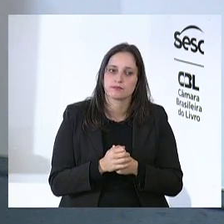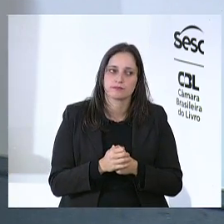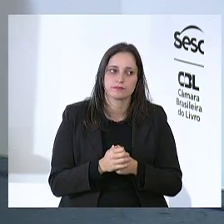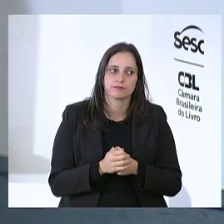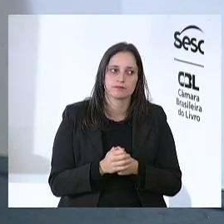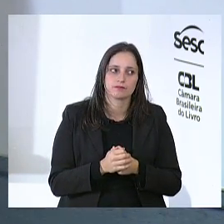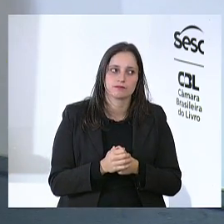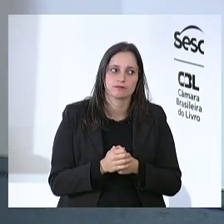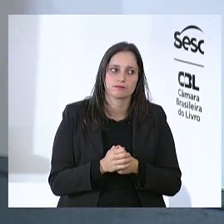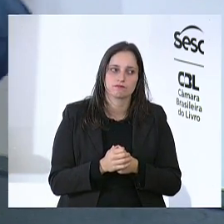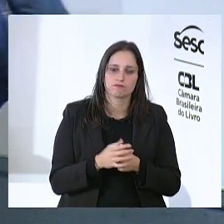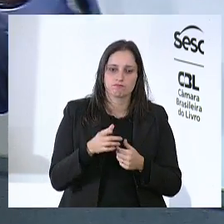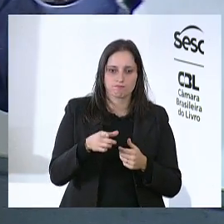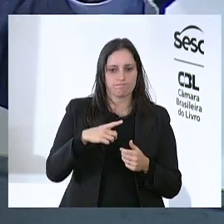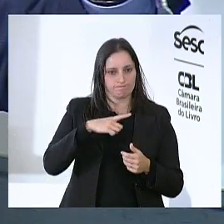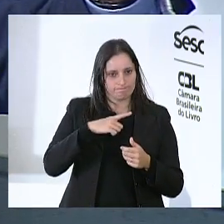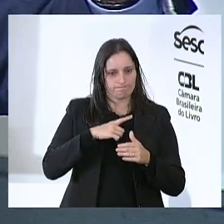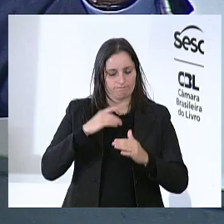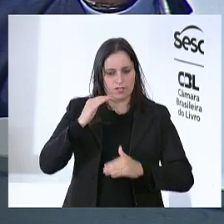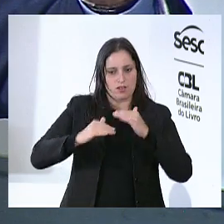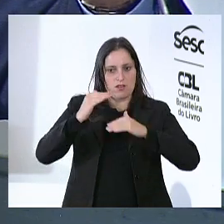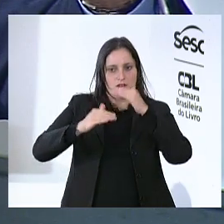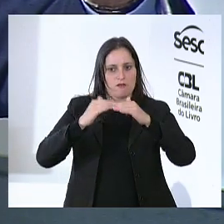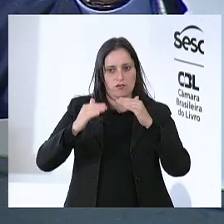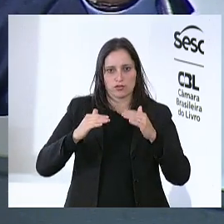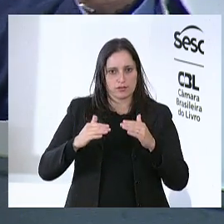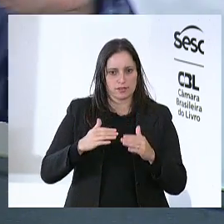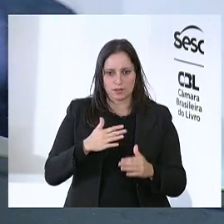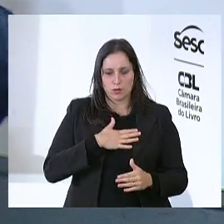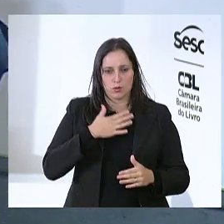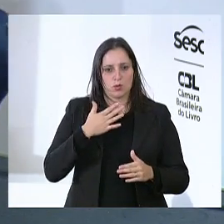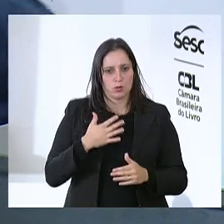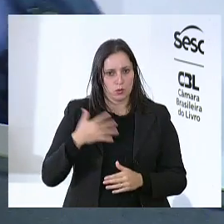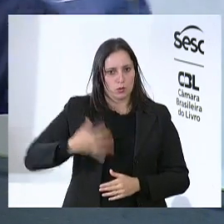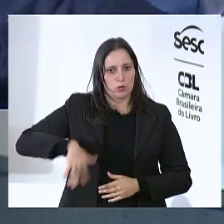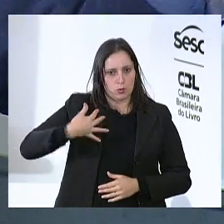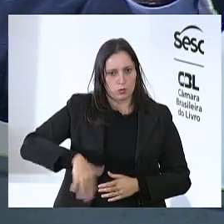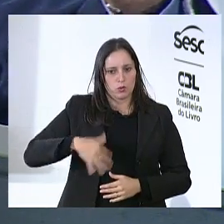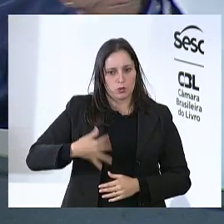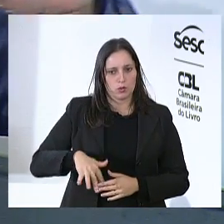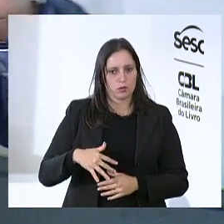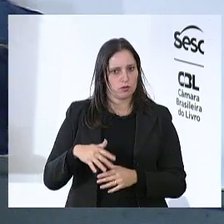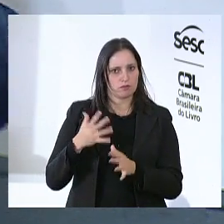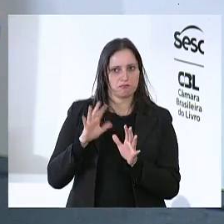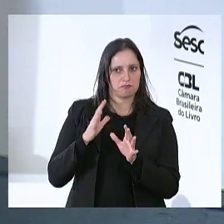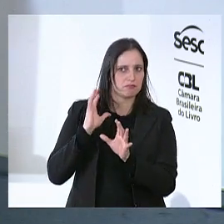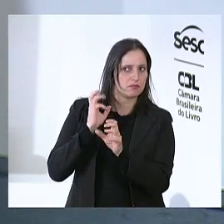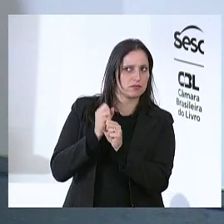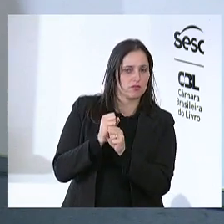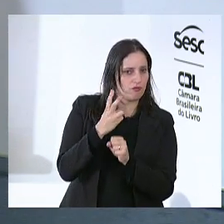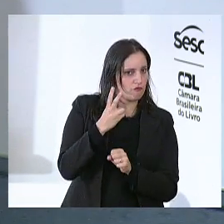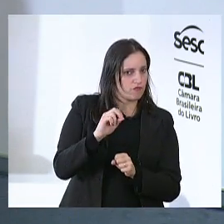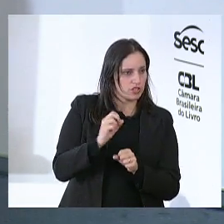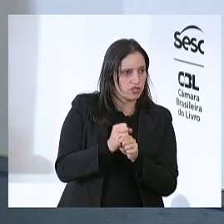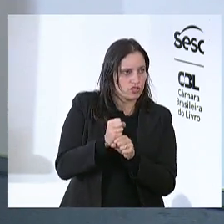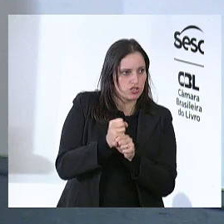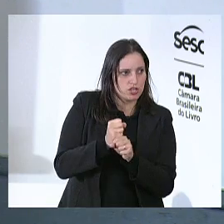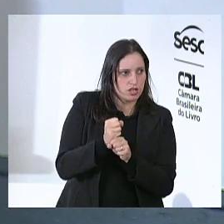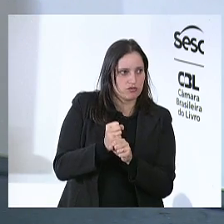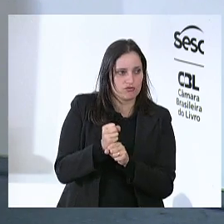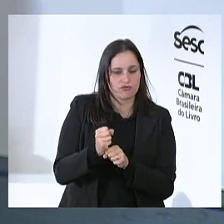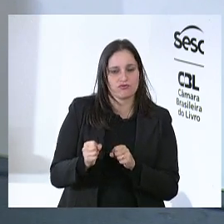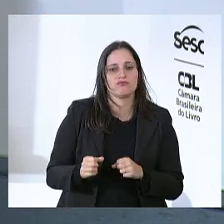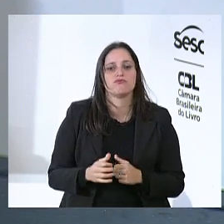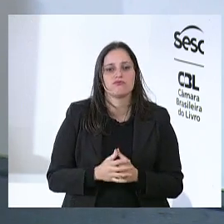você tem essa evolução absolutamente impressionante. E não é voo de galinha porque é 20 anos. Né? Em grande parte, ela começa e